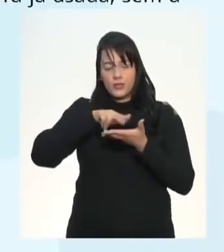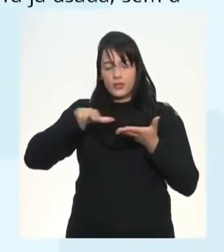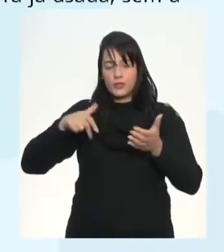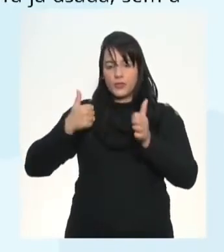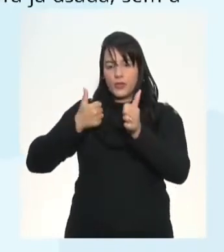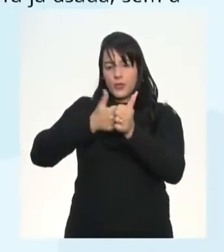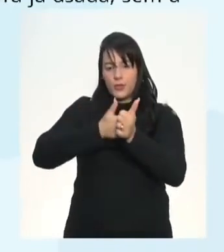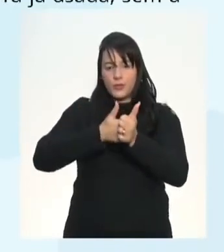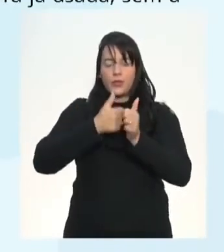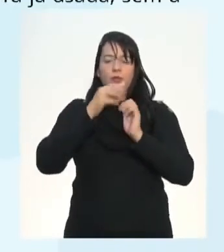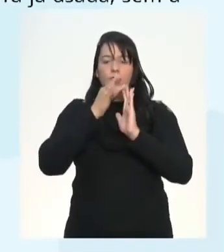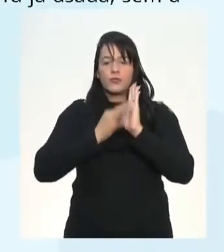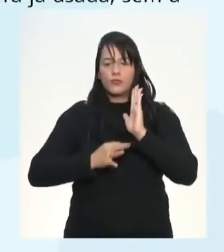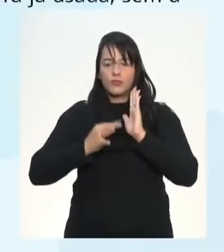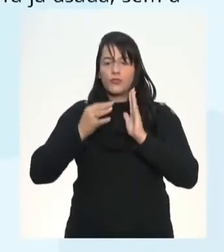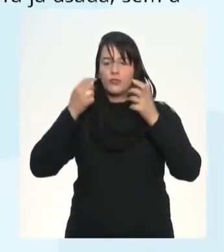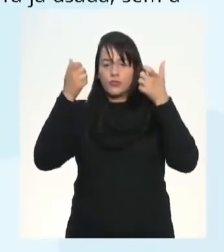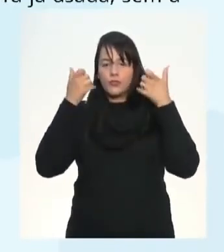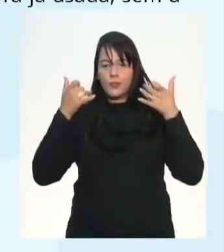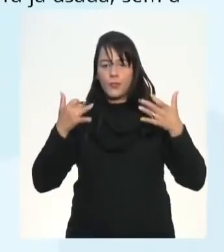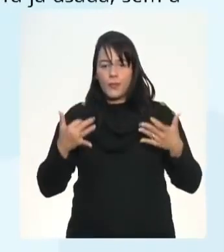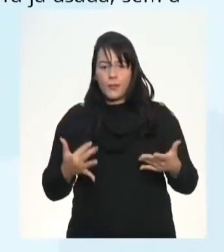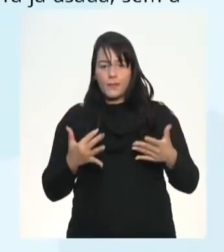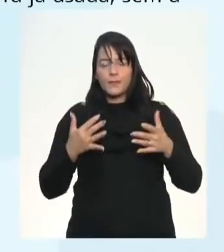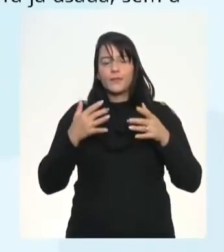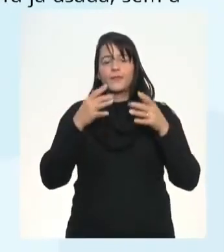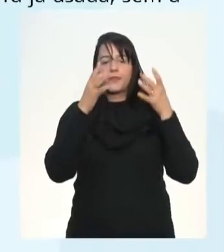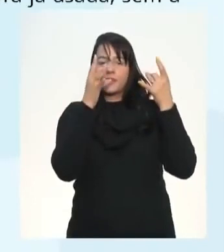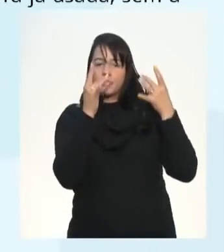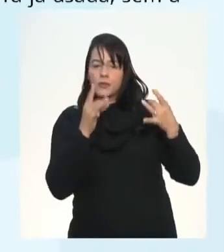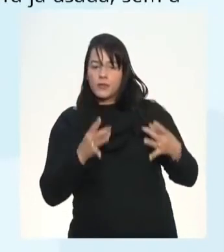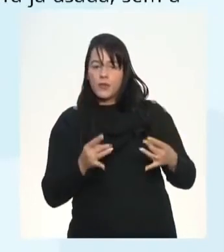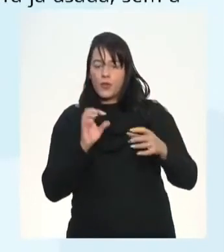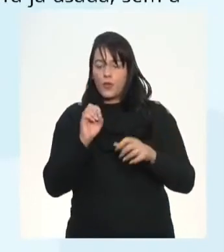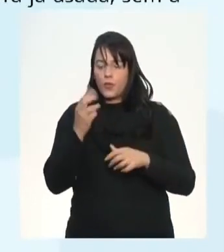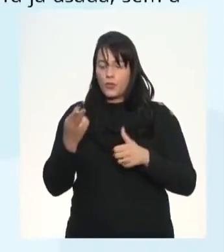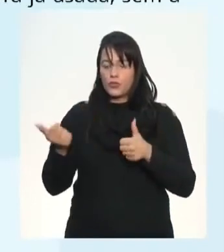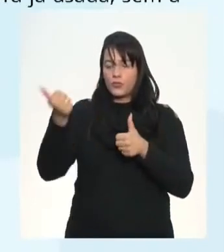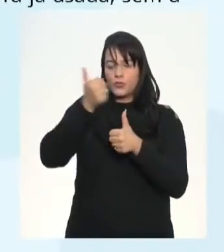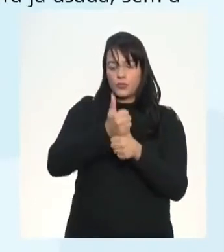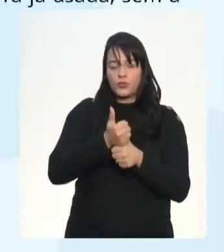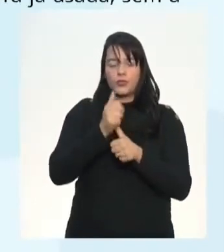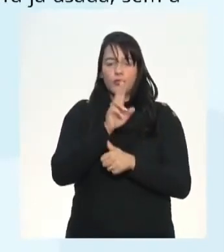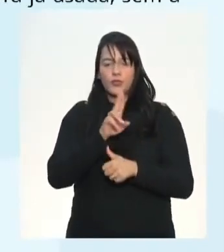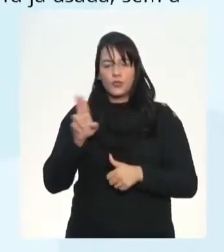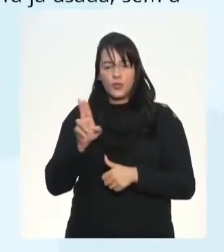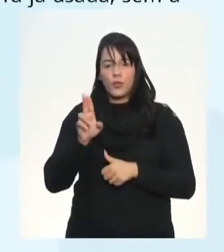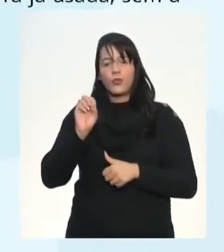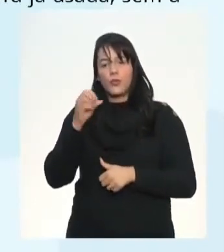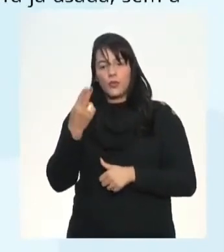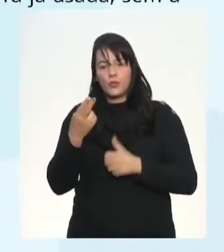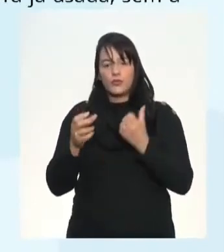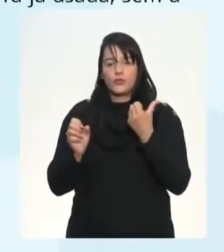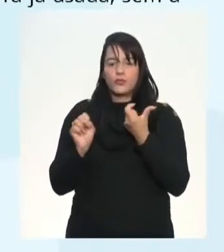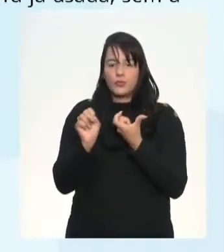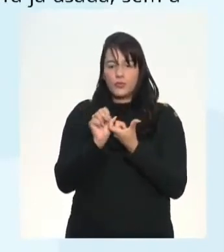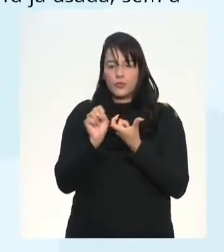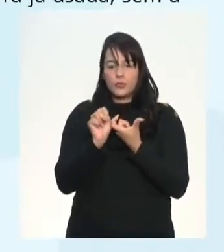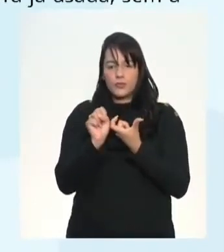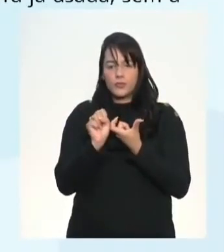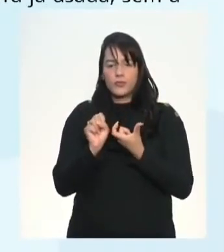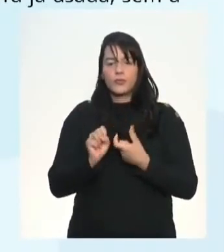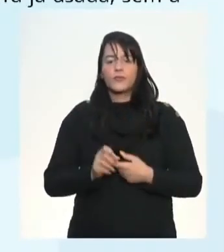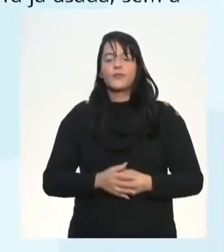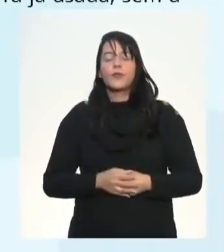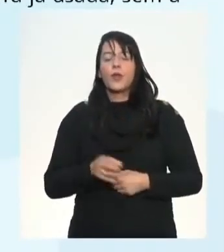acompanhar, fazer referência, qualificar ou substituir um nome, um substantivo, tá? O